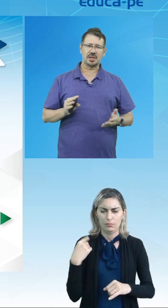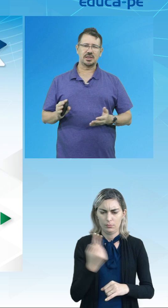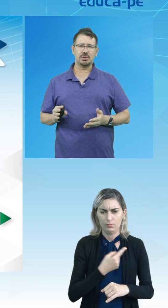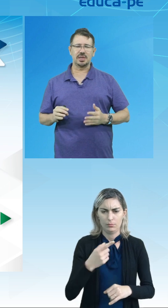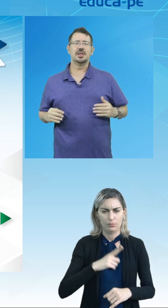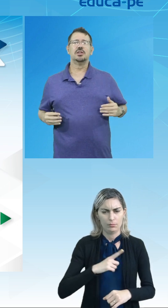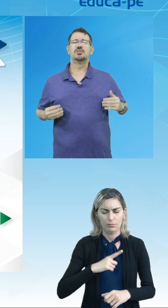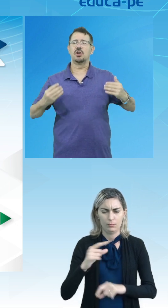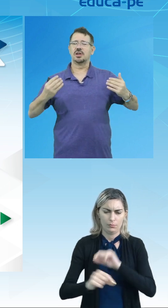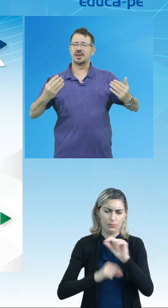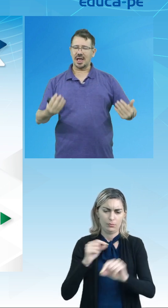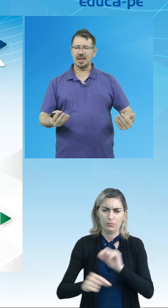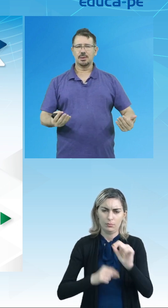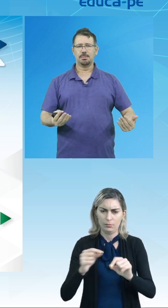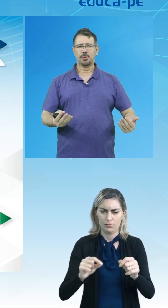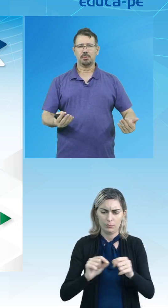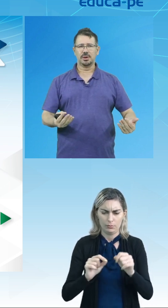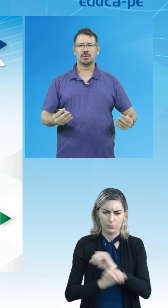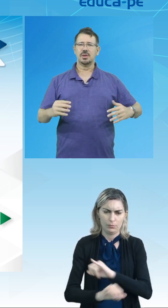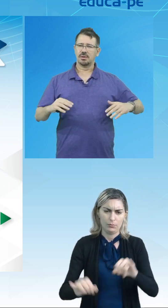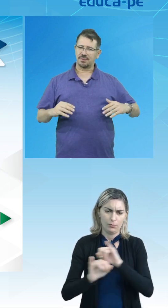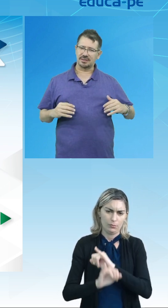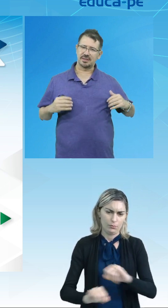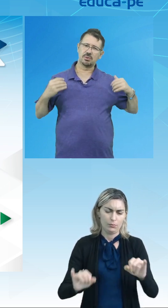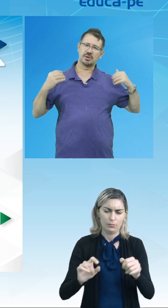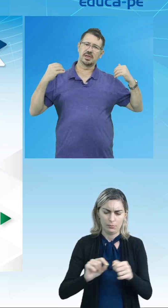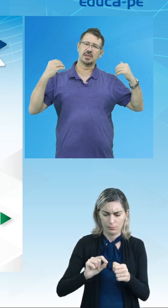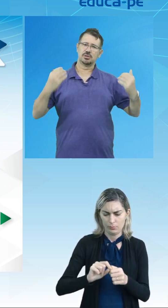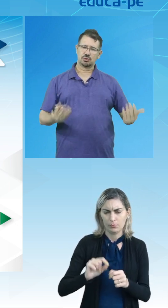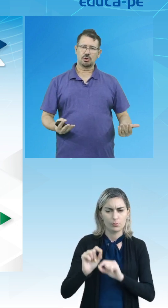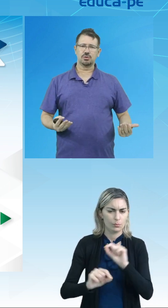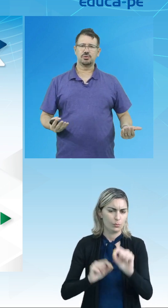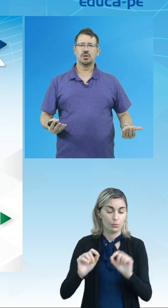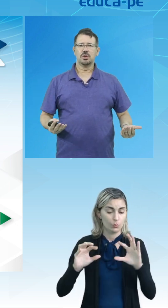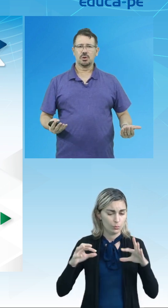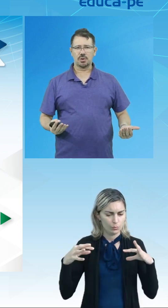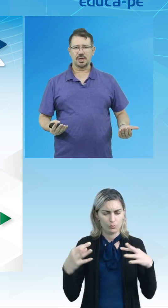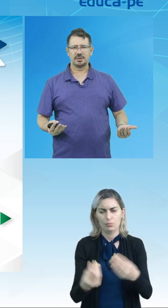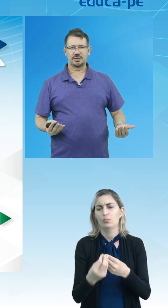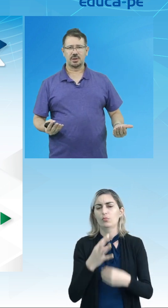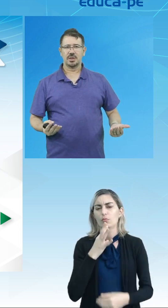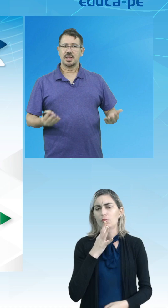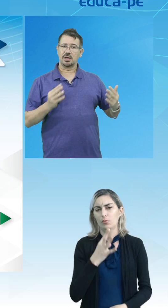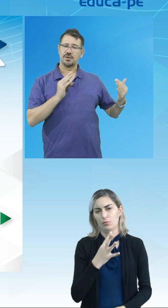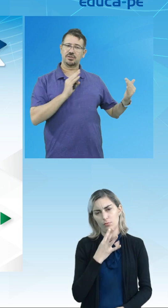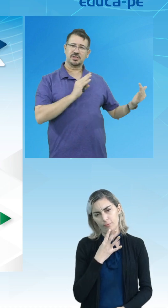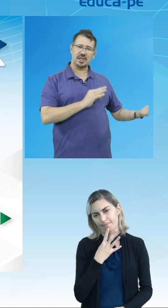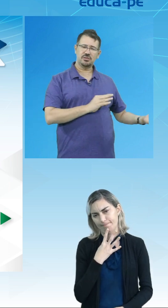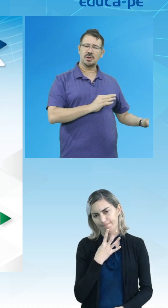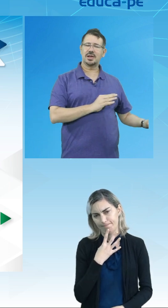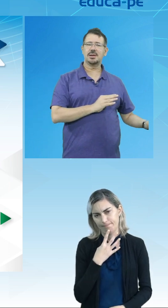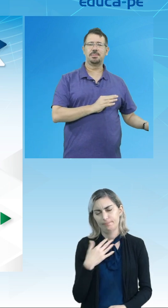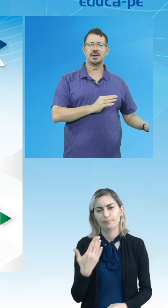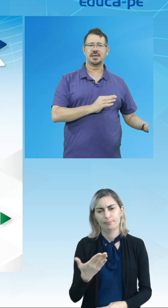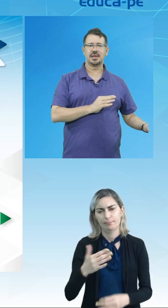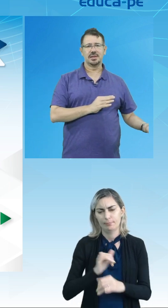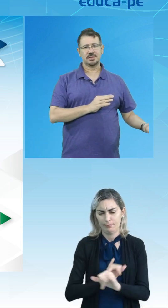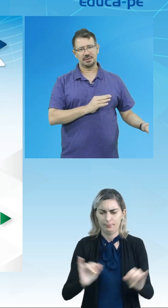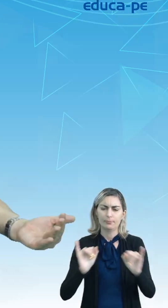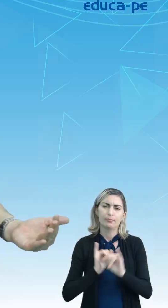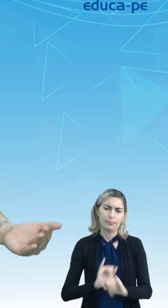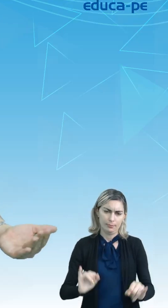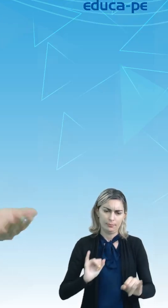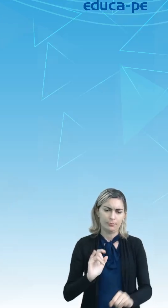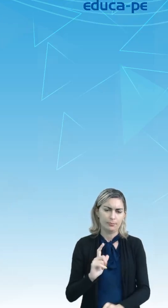temos aqui o que? Tornar público, fazer com que todos conheçam. Então, veja, desde uma campanha